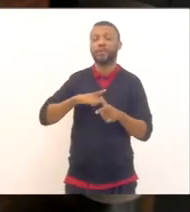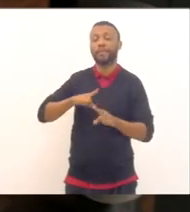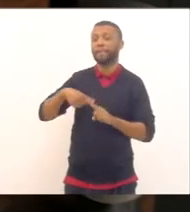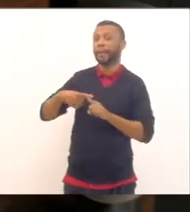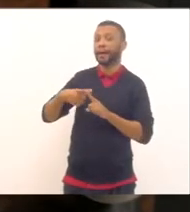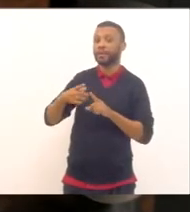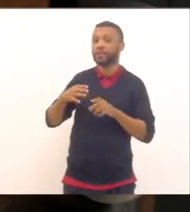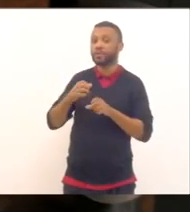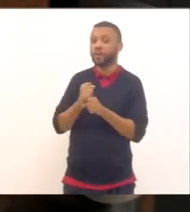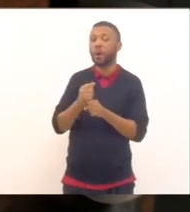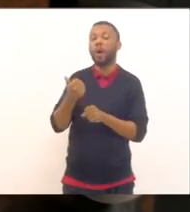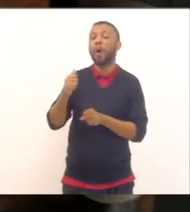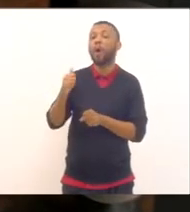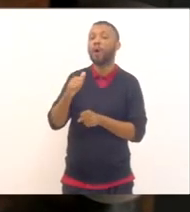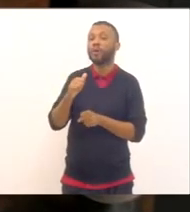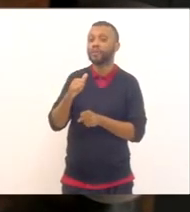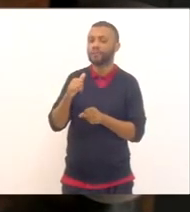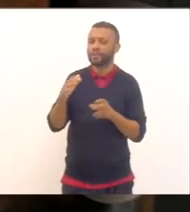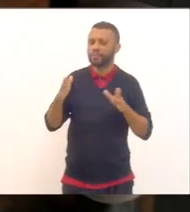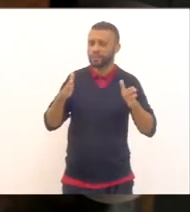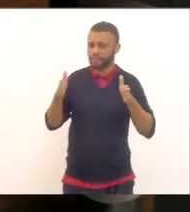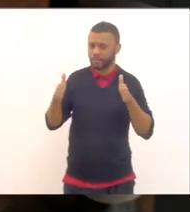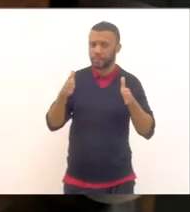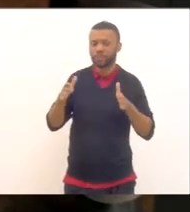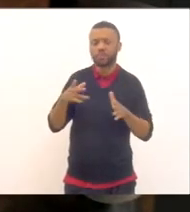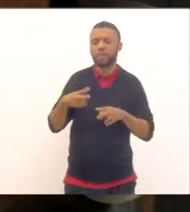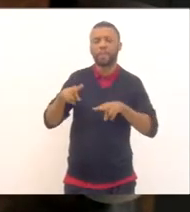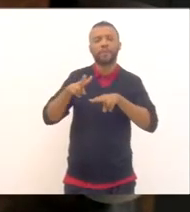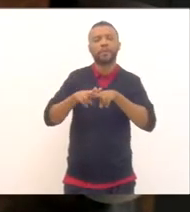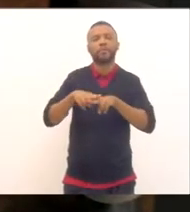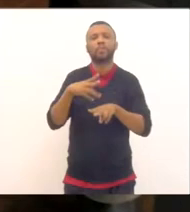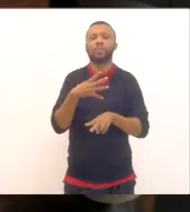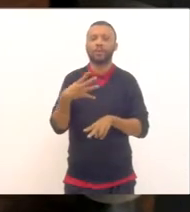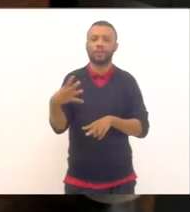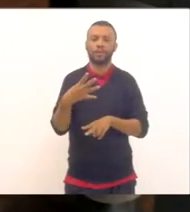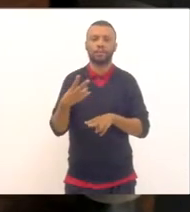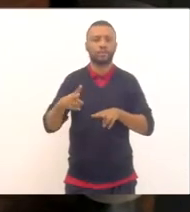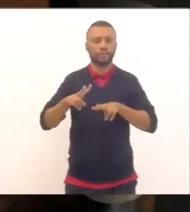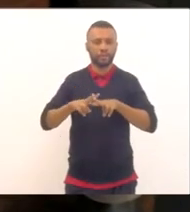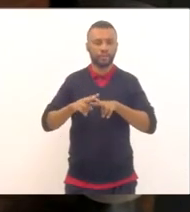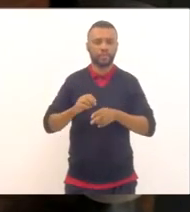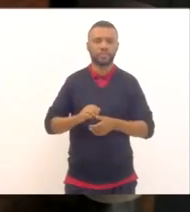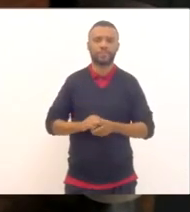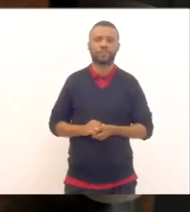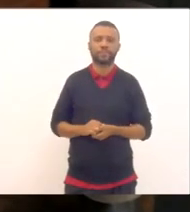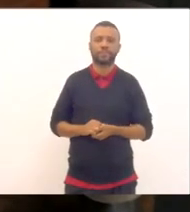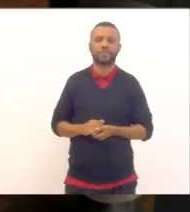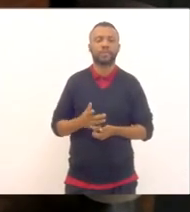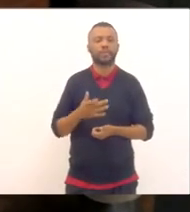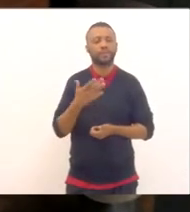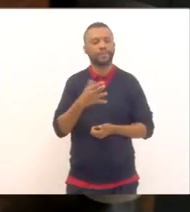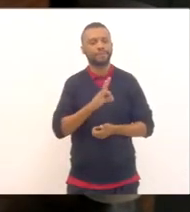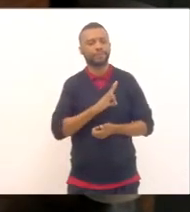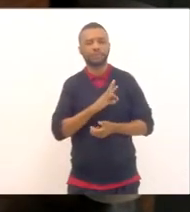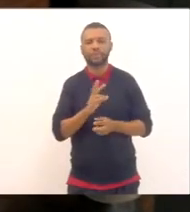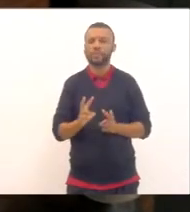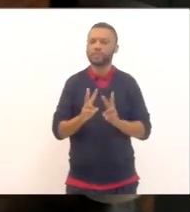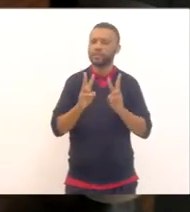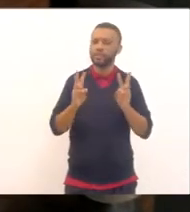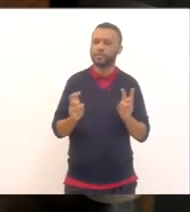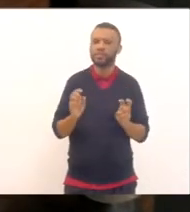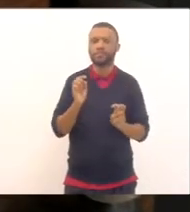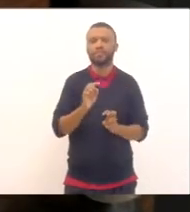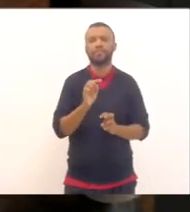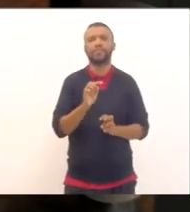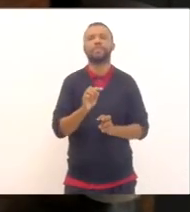11.44 prisões no exterior e é deputada Martha Rocha em relação